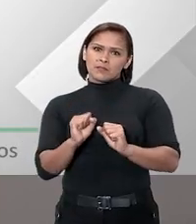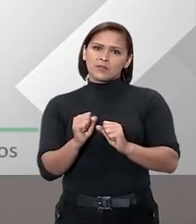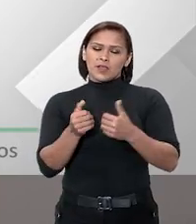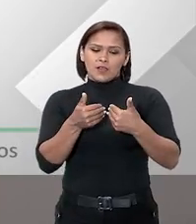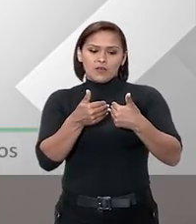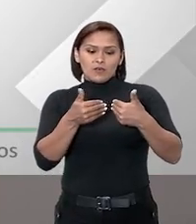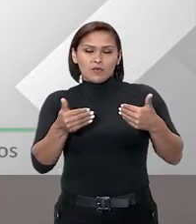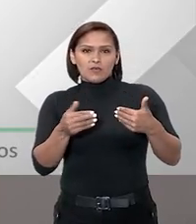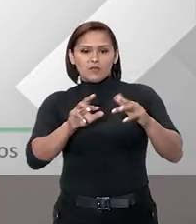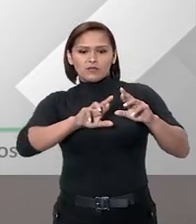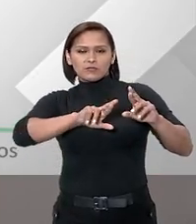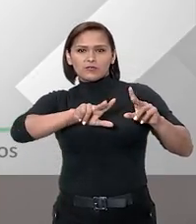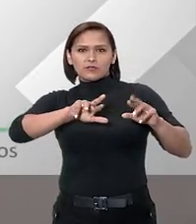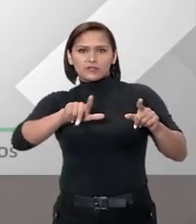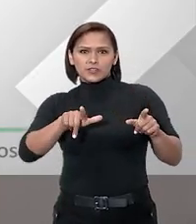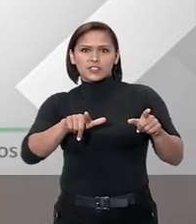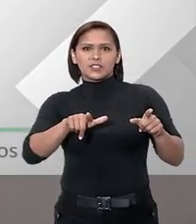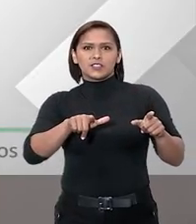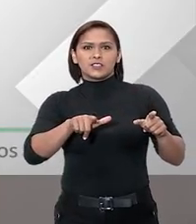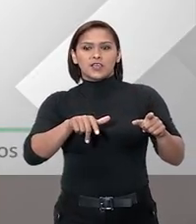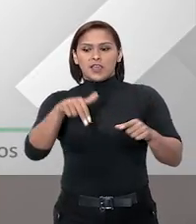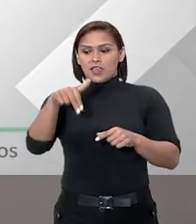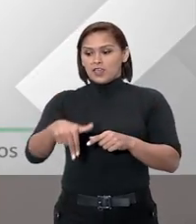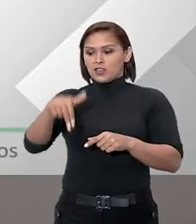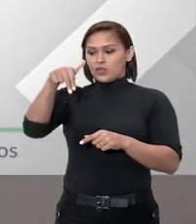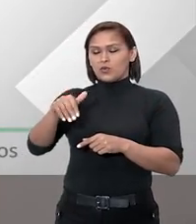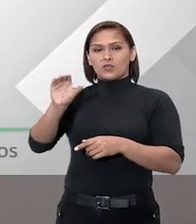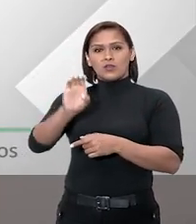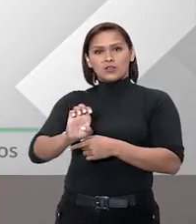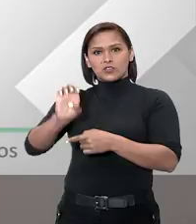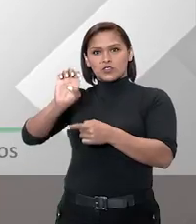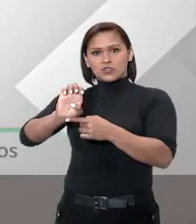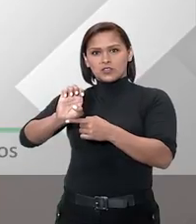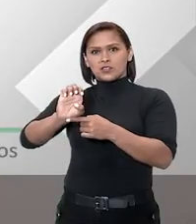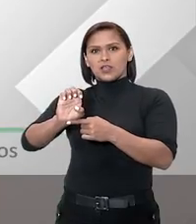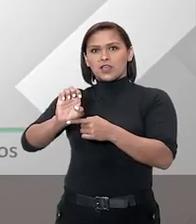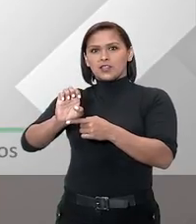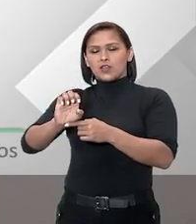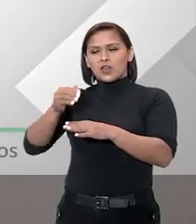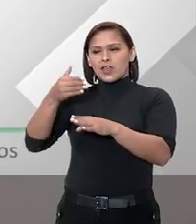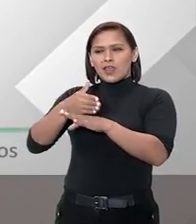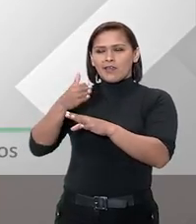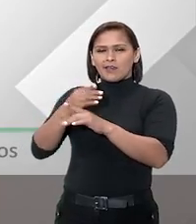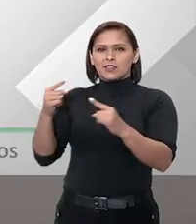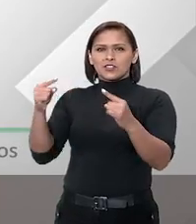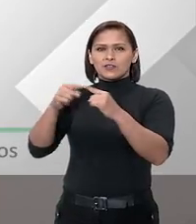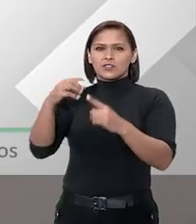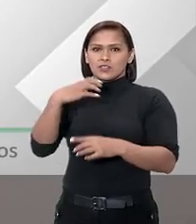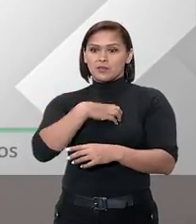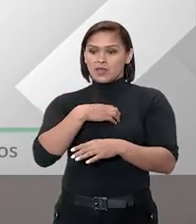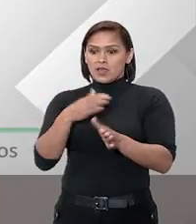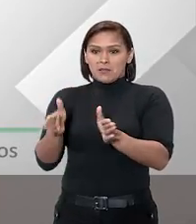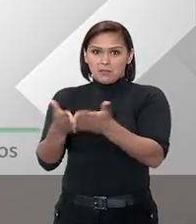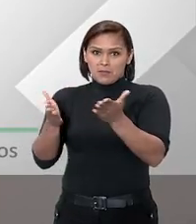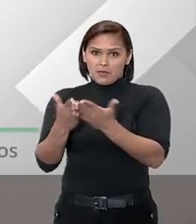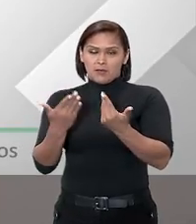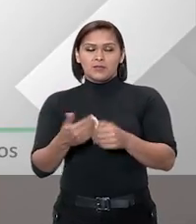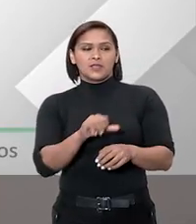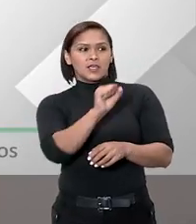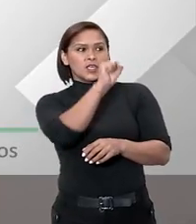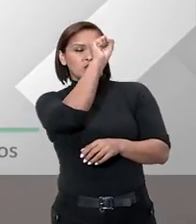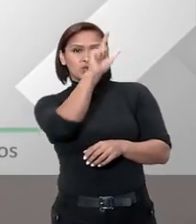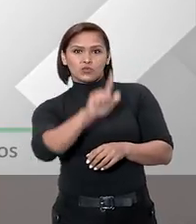uma aberrância entre o norte do estado, que faz divisa com a Bahia, que é extremamente pobre, e o